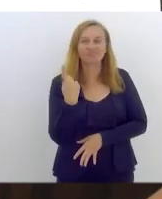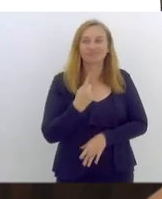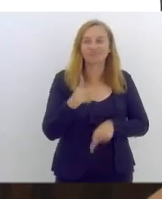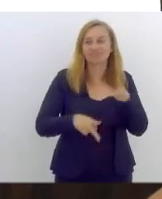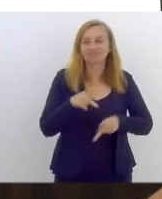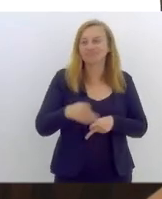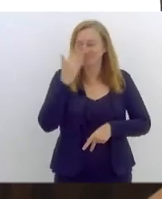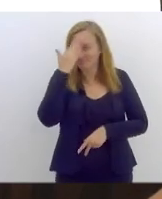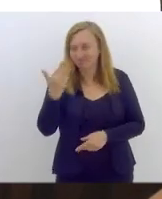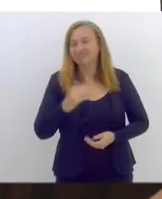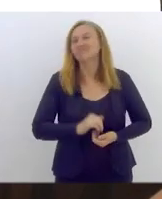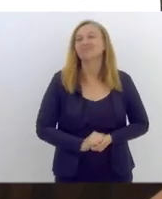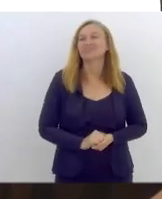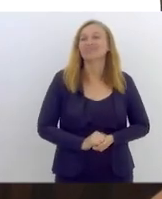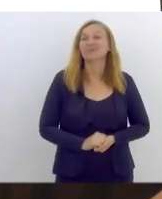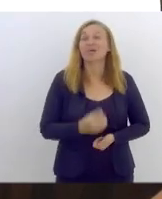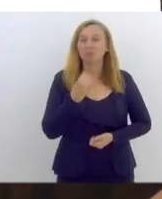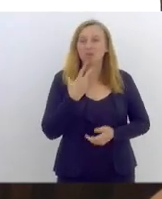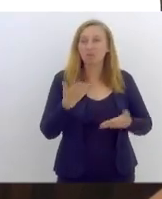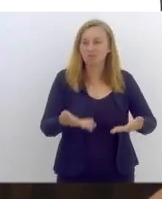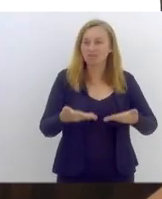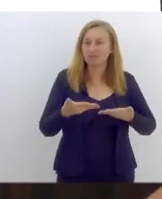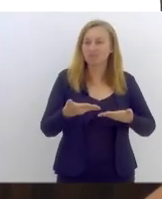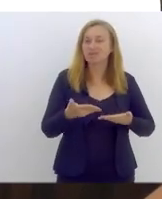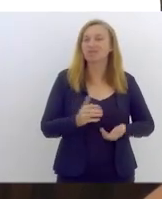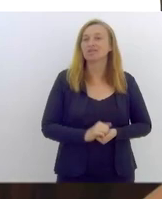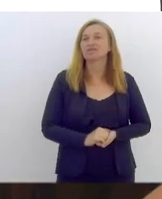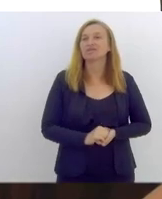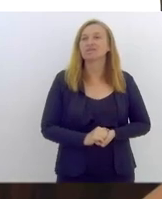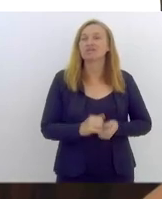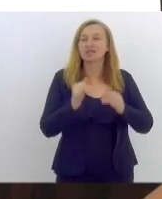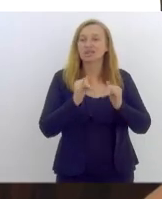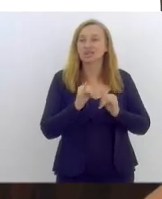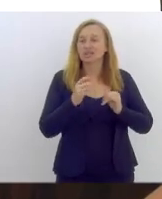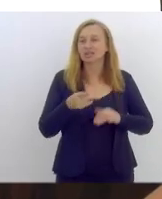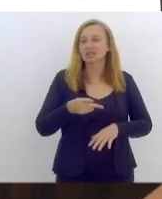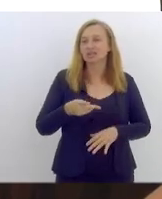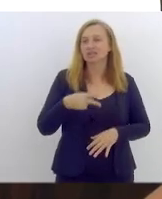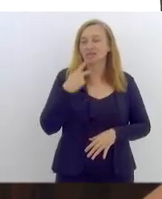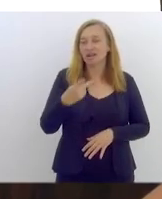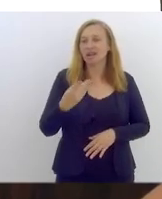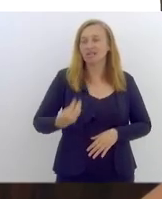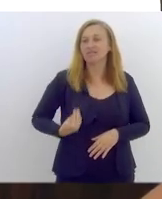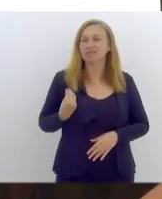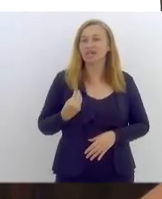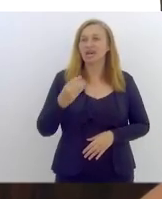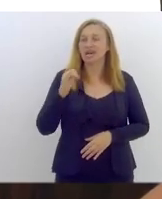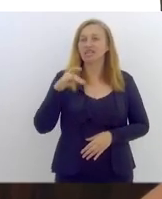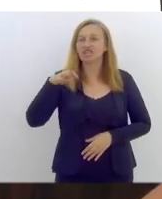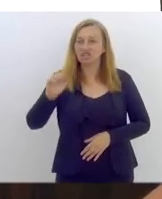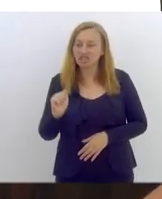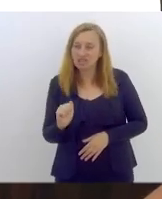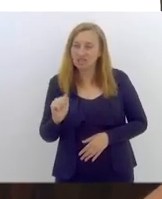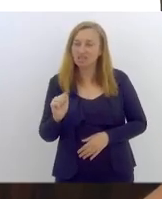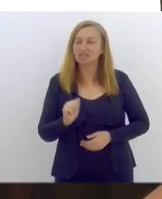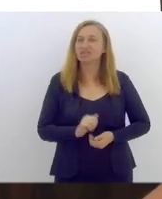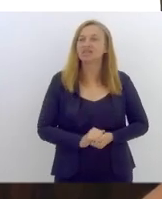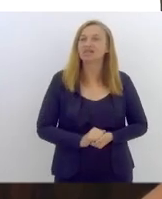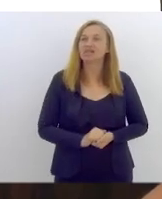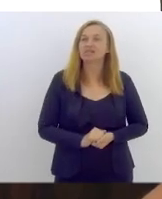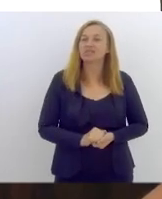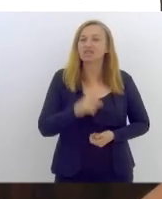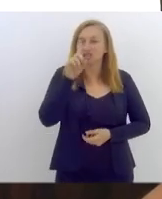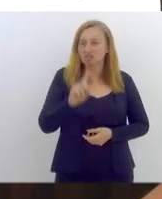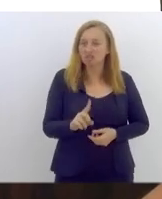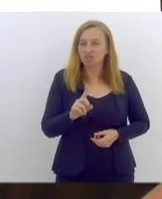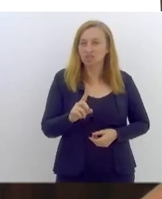Muito obrigada mesmo. Bom, gostaria aqui de anunciar a presença da Alexandra Montgomery, que